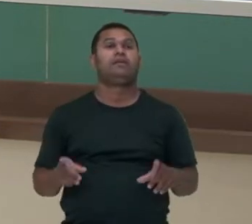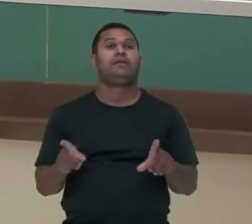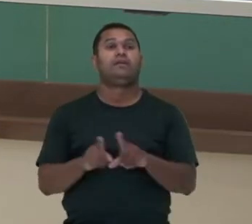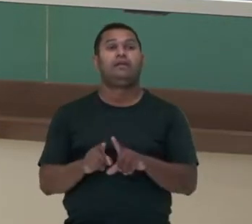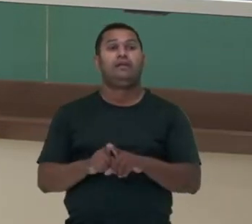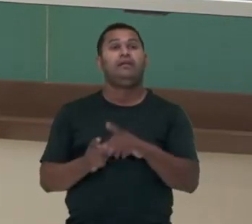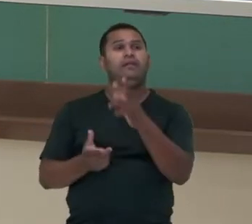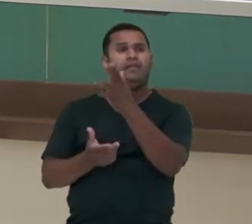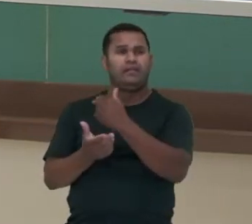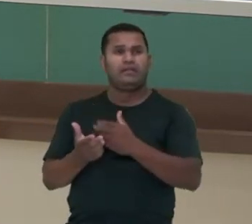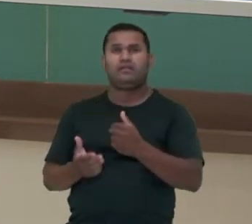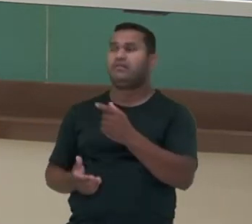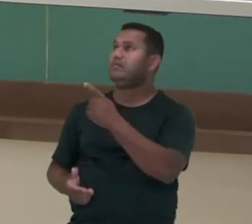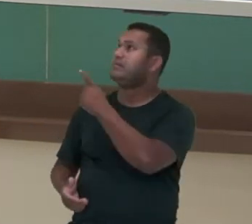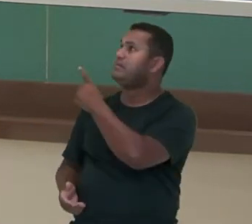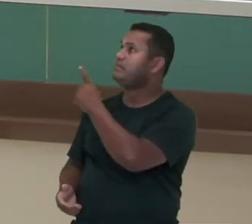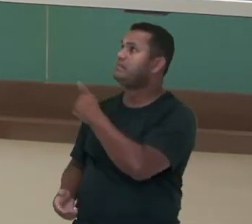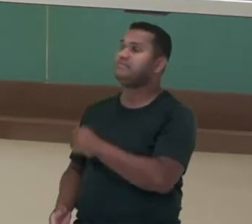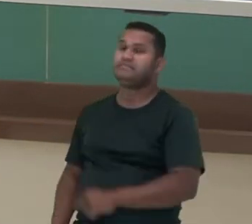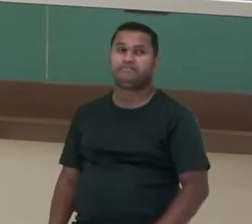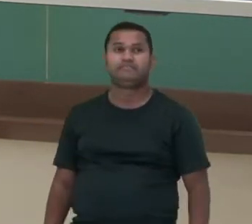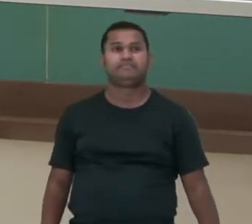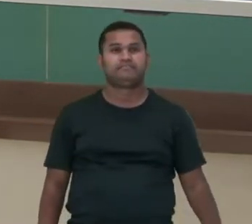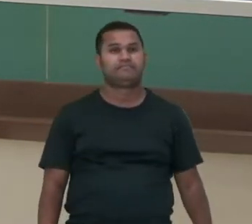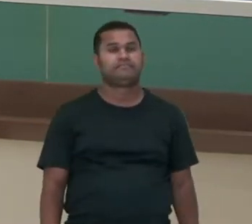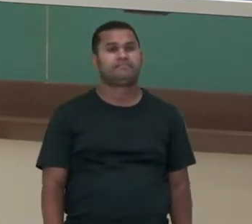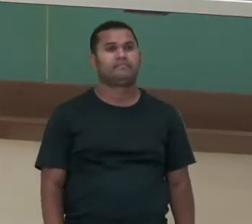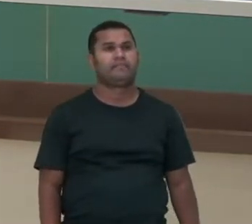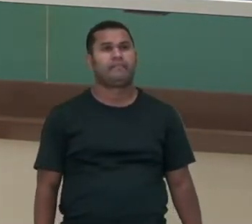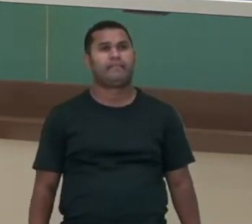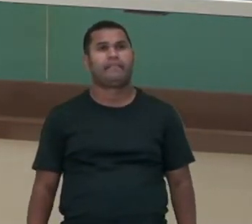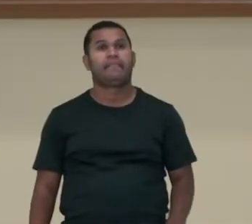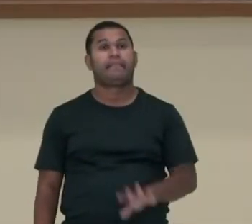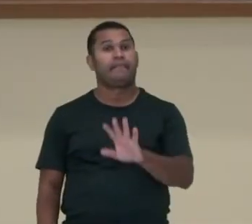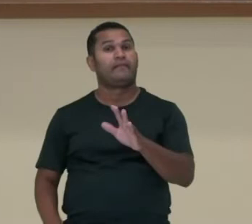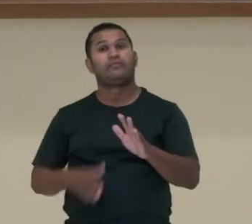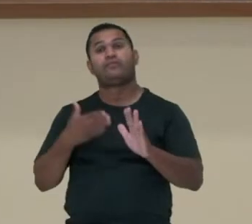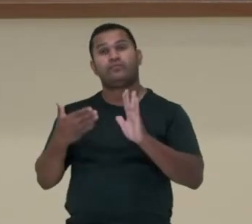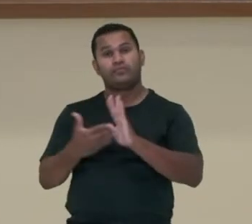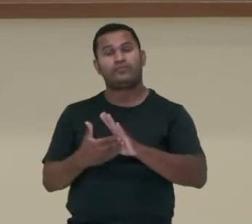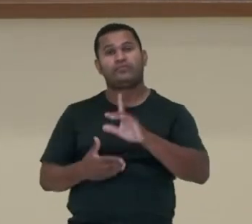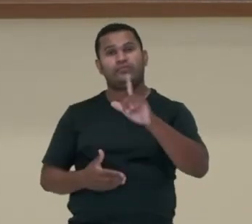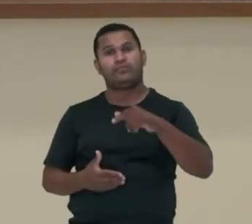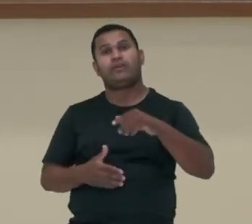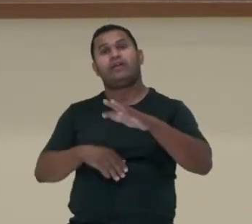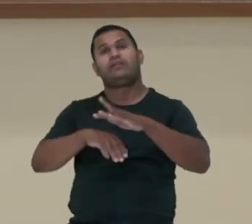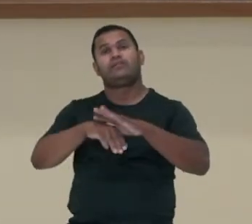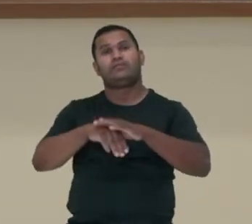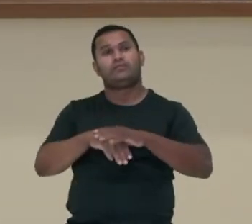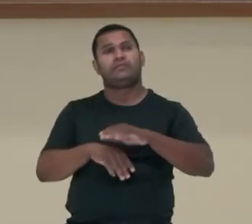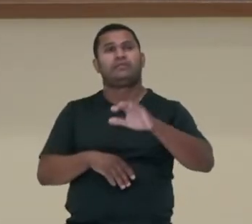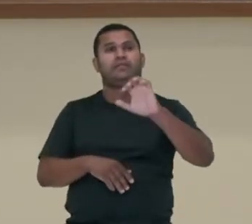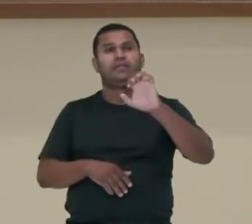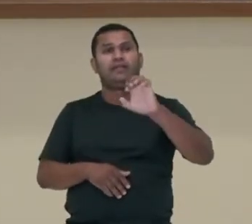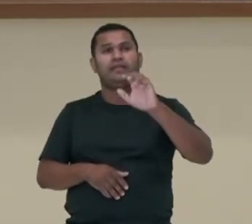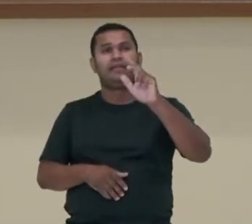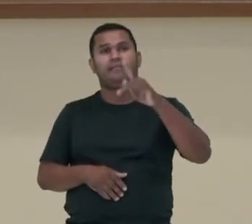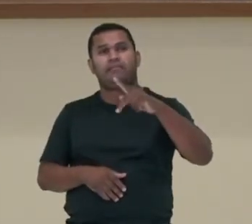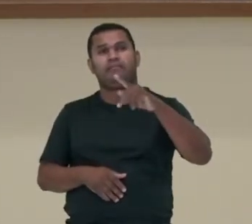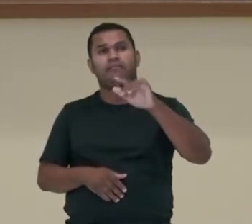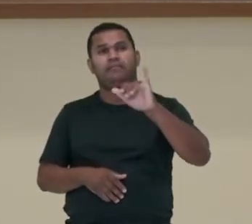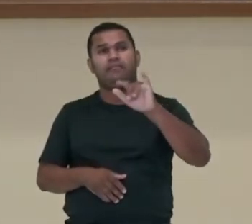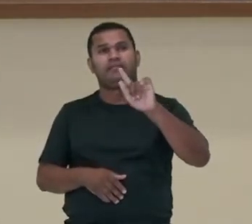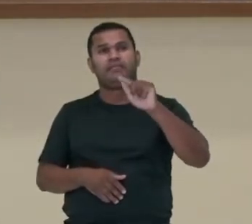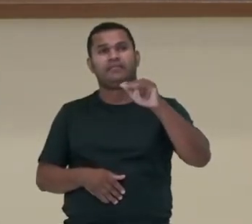pâncreas e assim vai indo. Vários deles podem estar relacionados aí com os fatores epigenéticos, beleza?